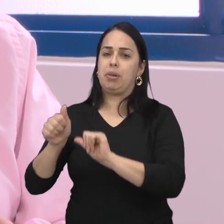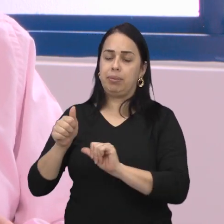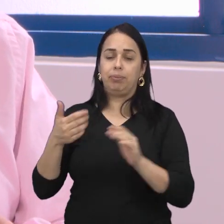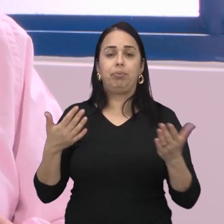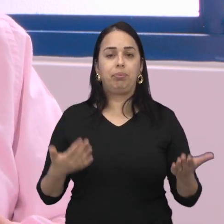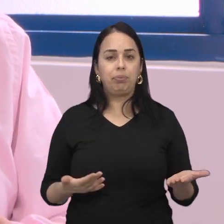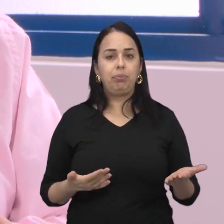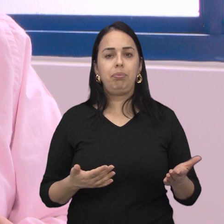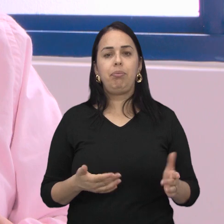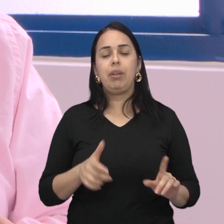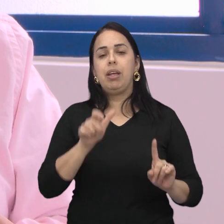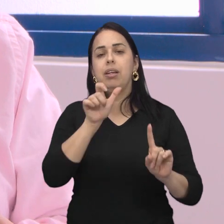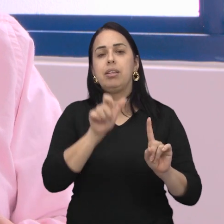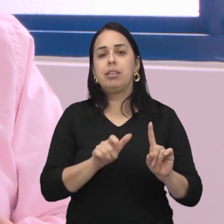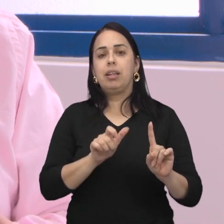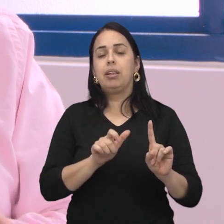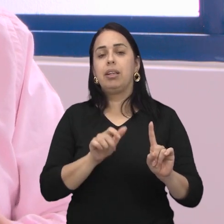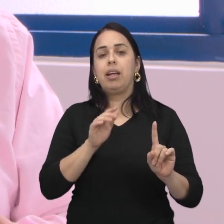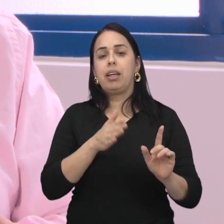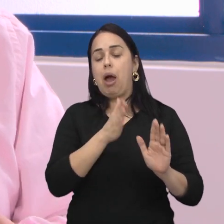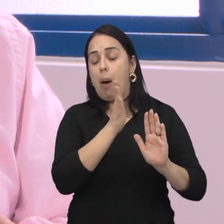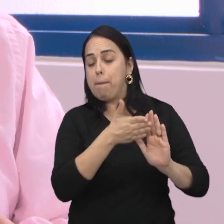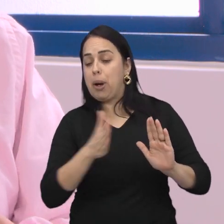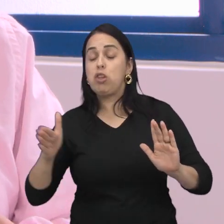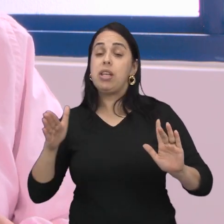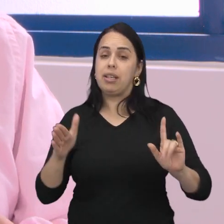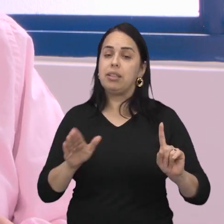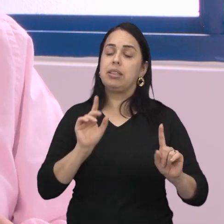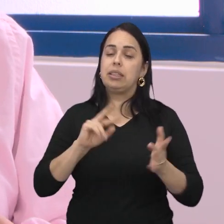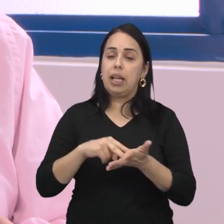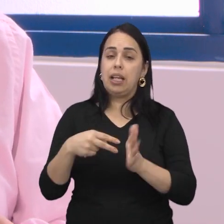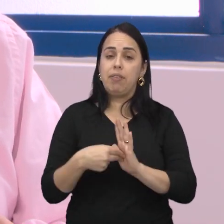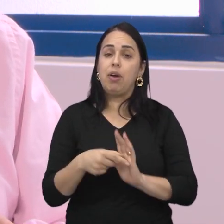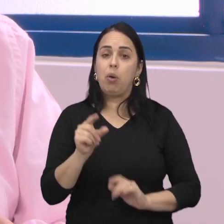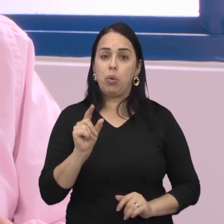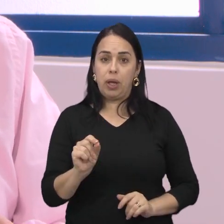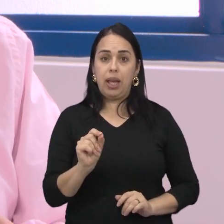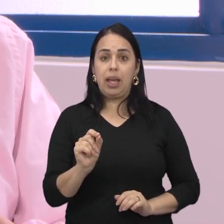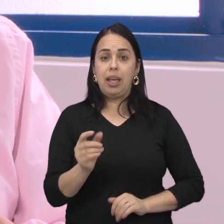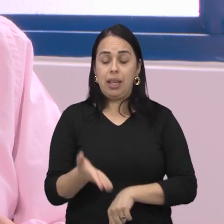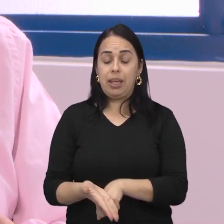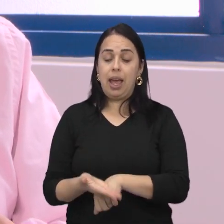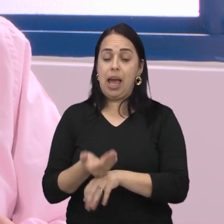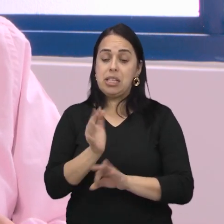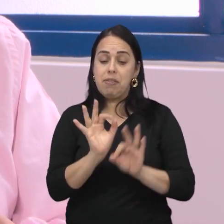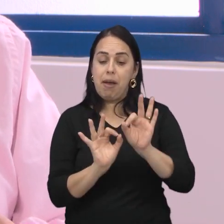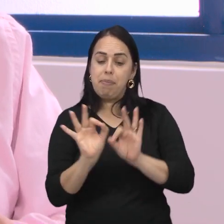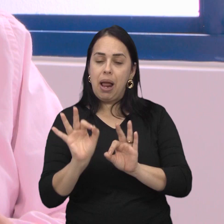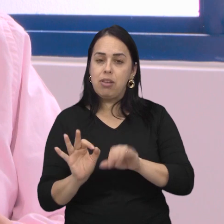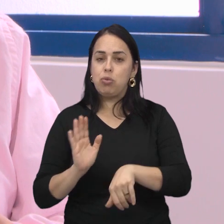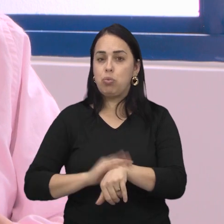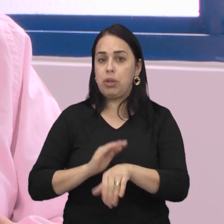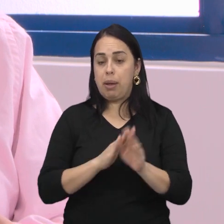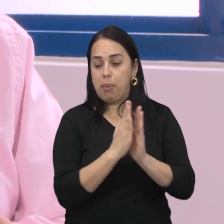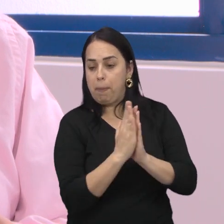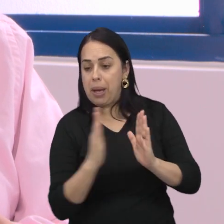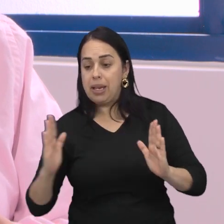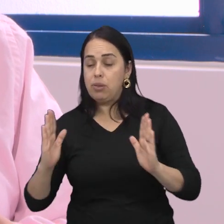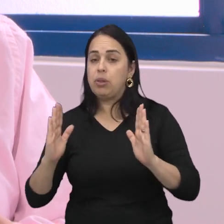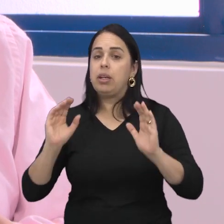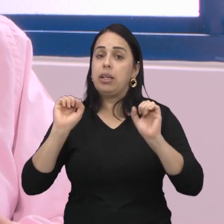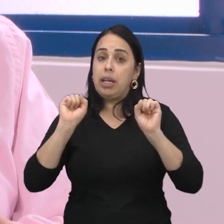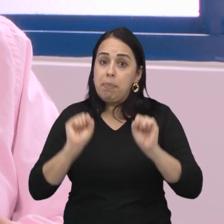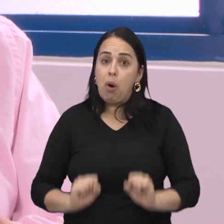do modelo residencial. Ou seja, quando eu falo transitório, significa que existe um